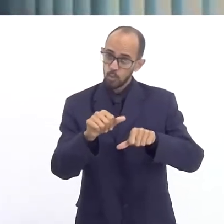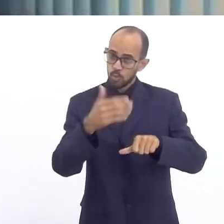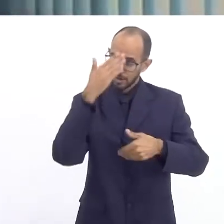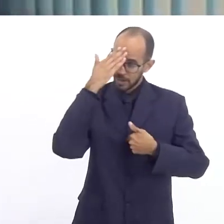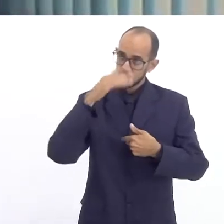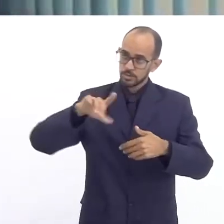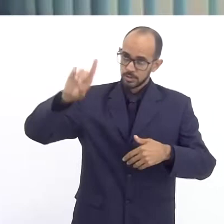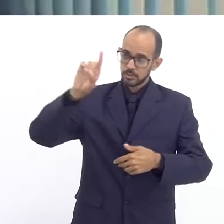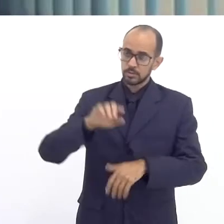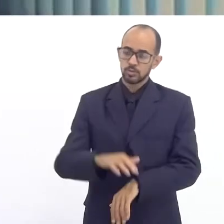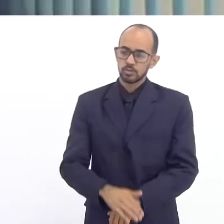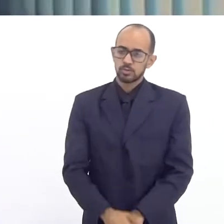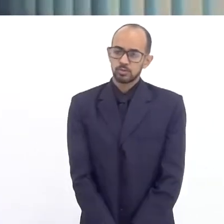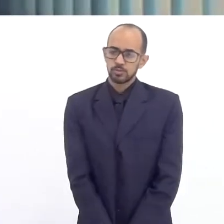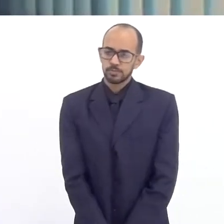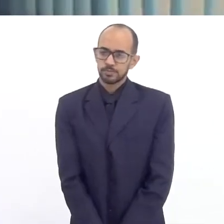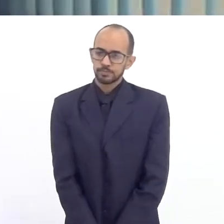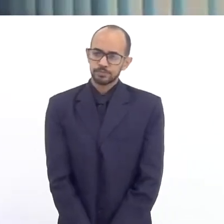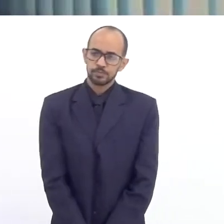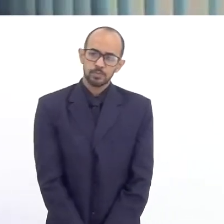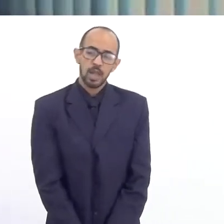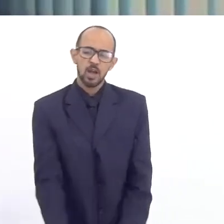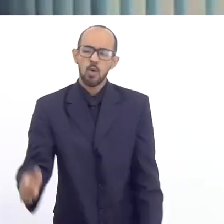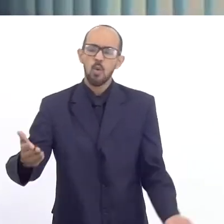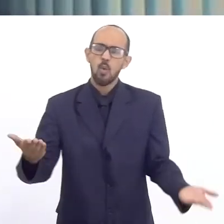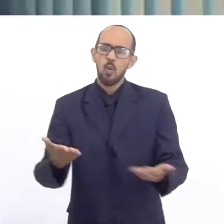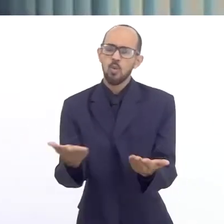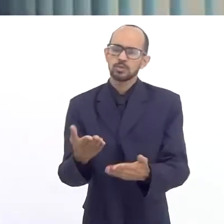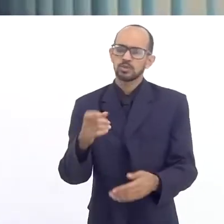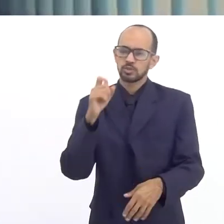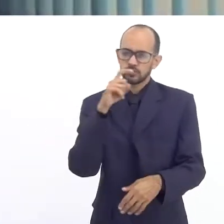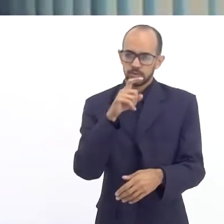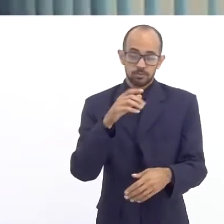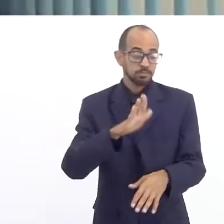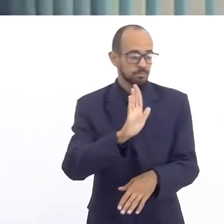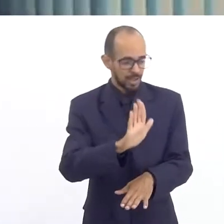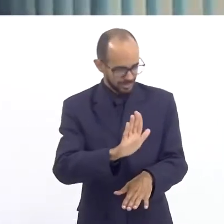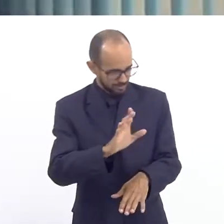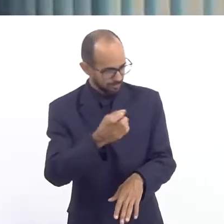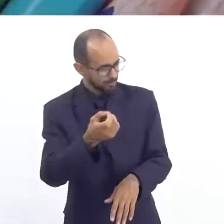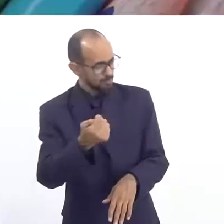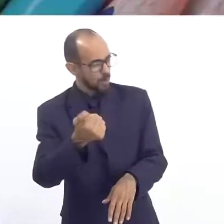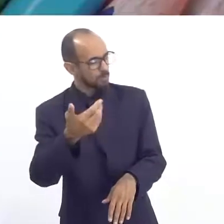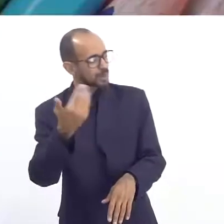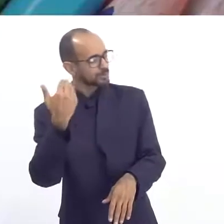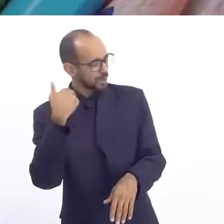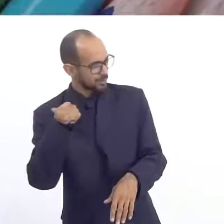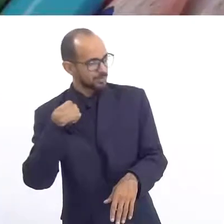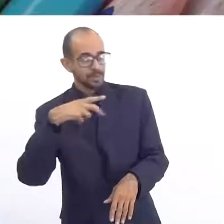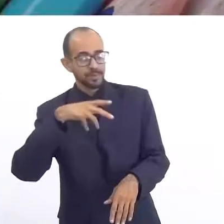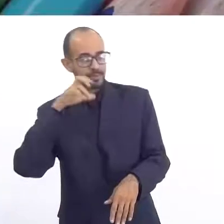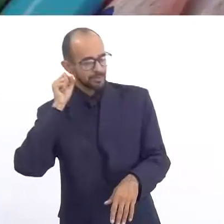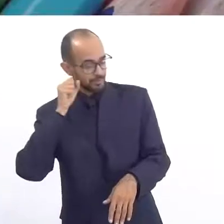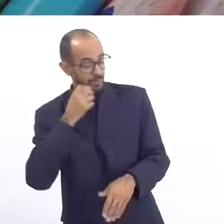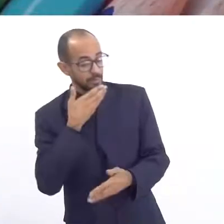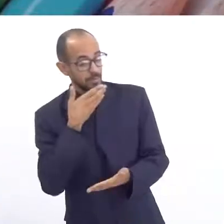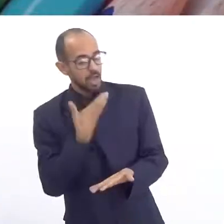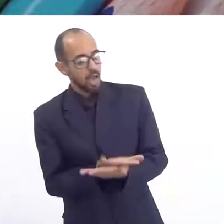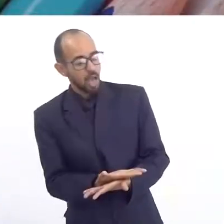mudou bastante, graças a Deus. Né? Graças a Deus. Mas eu ouvi tem pouco tempo, viu? Eu fiquei